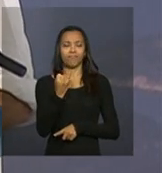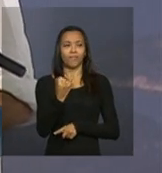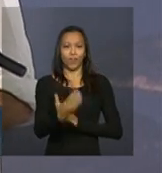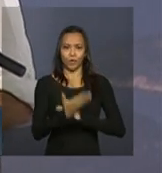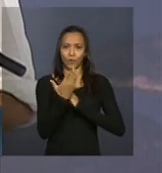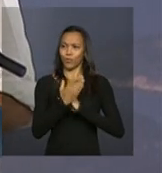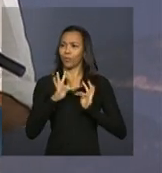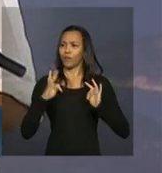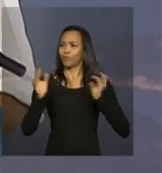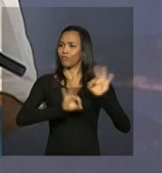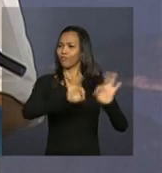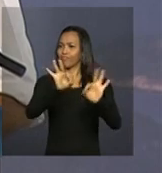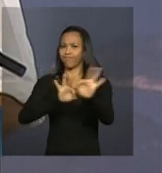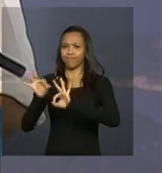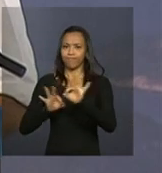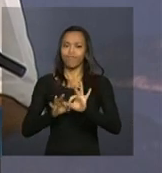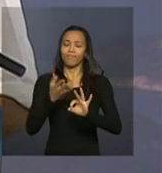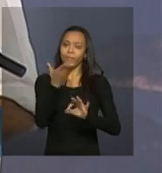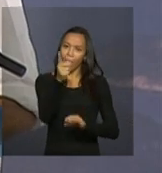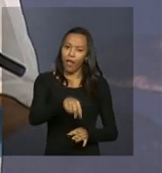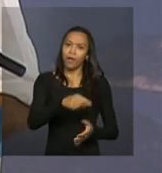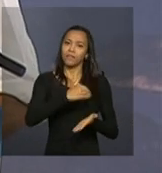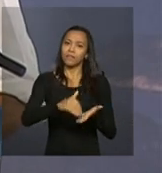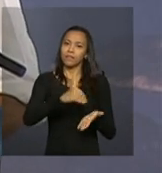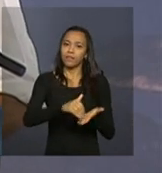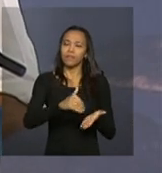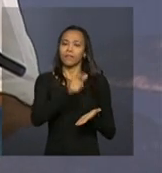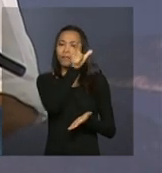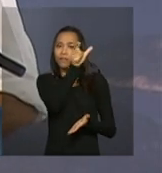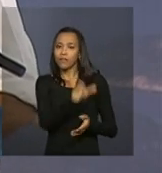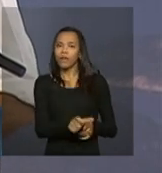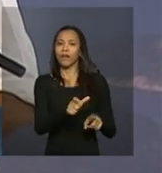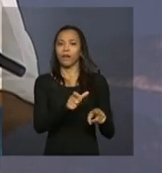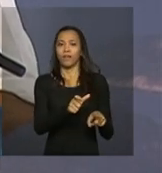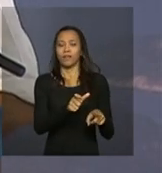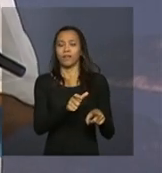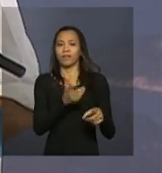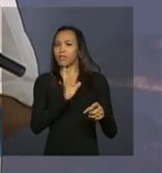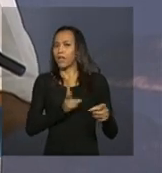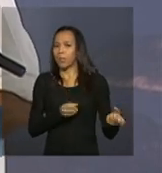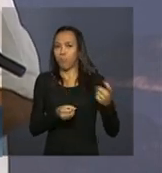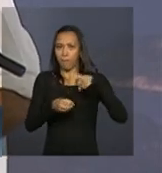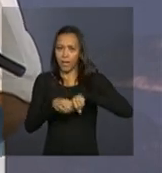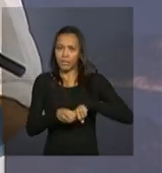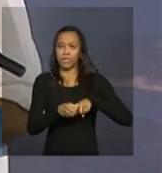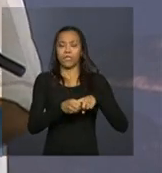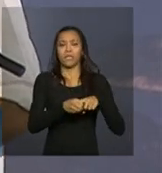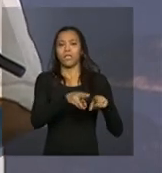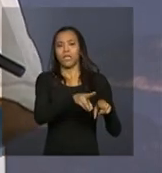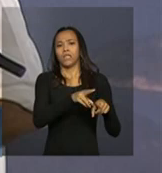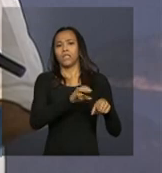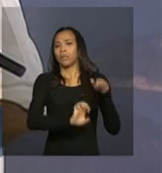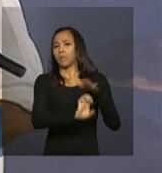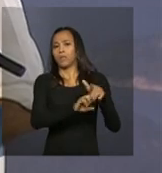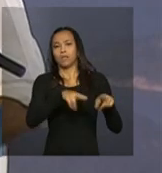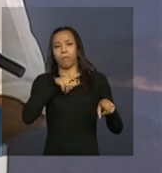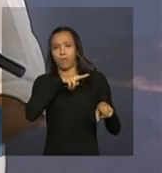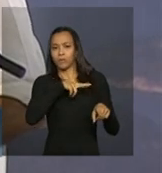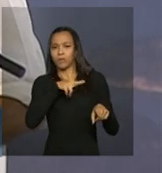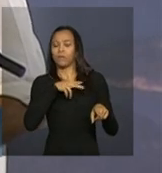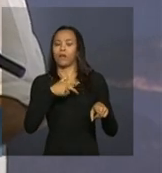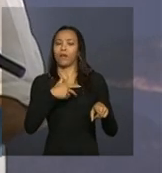é o querido secretário de parceria público-privada, de concessões. E